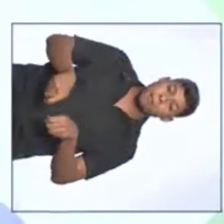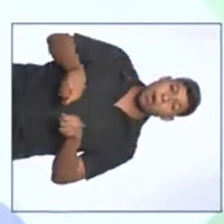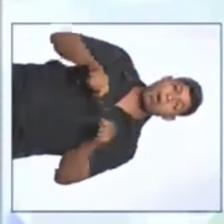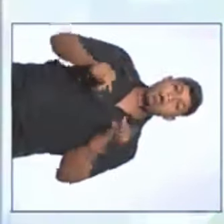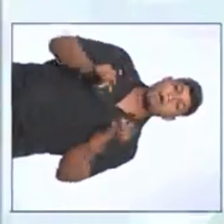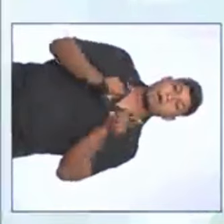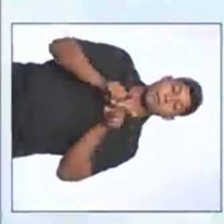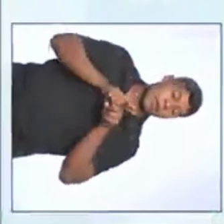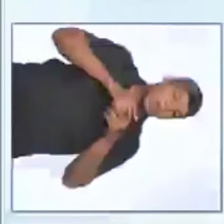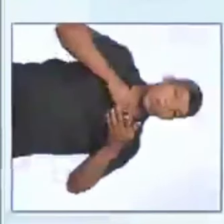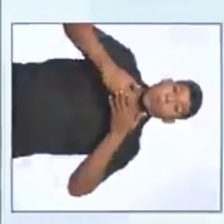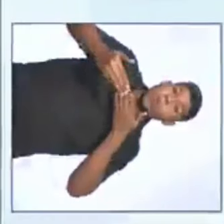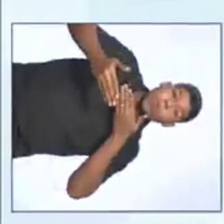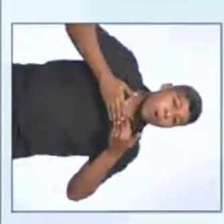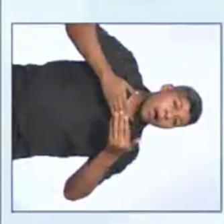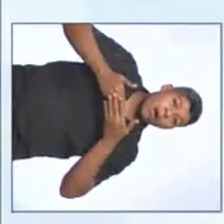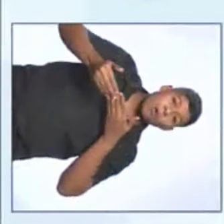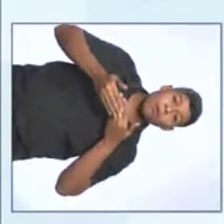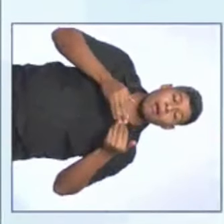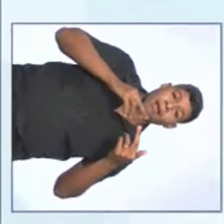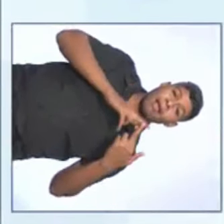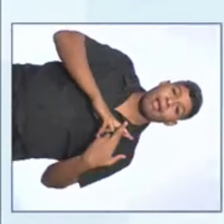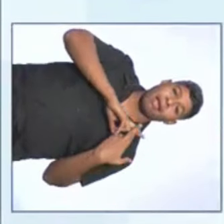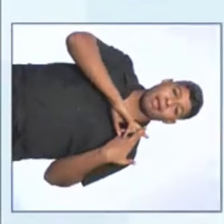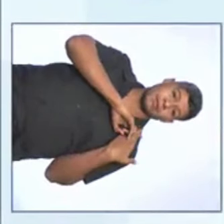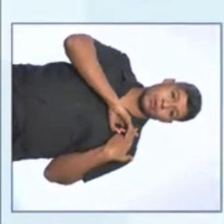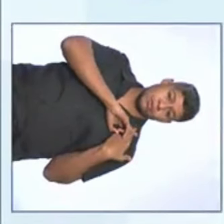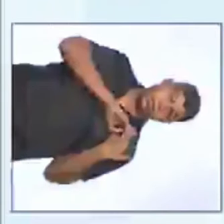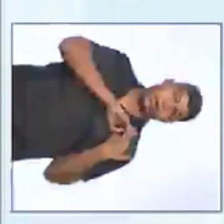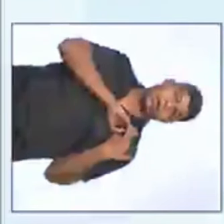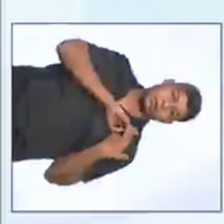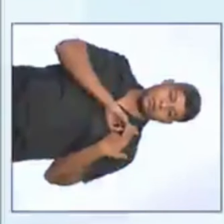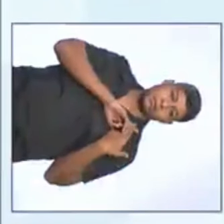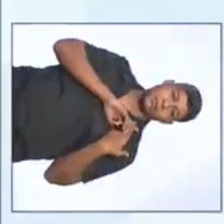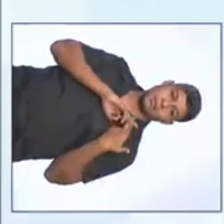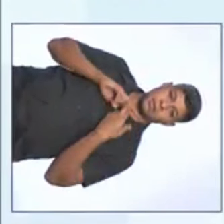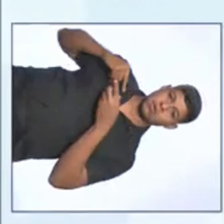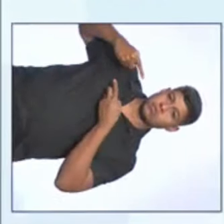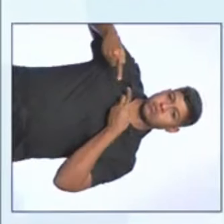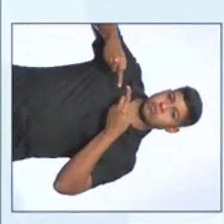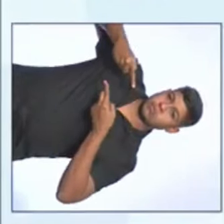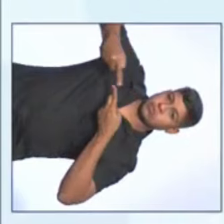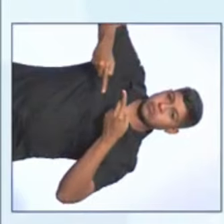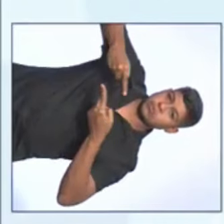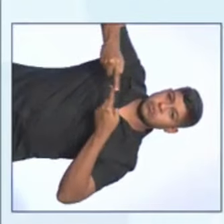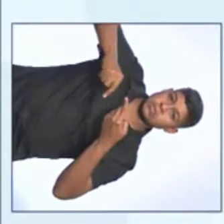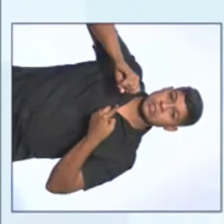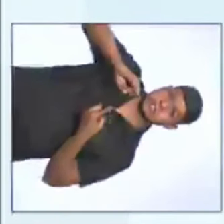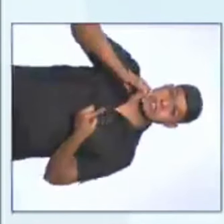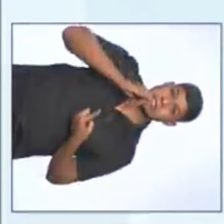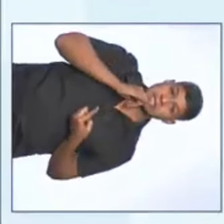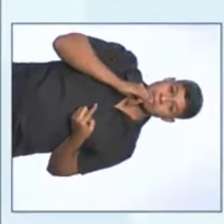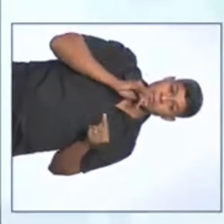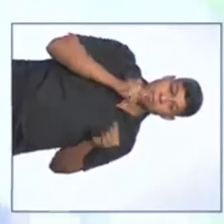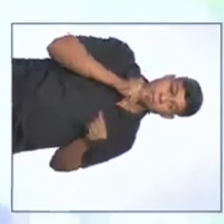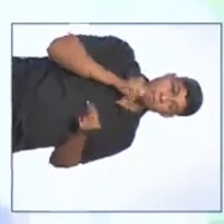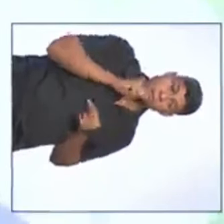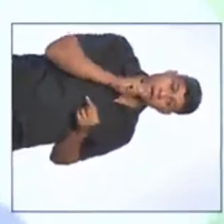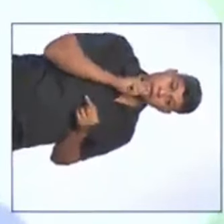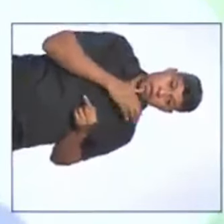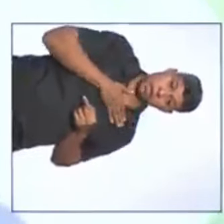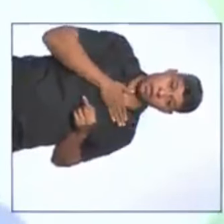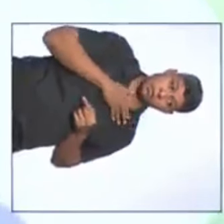considerada por qualquer responsável e os seus descendentes. Então, por exemplo, se você teve só a sua mãe, como